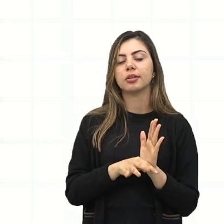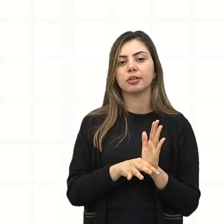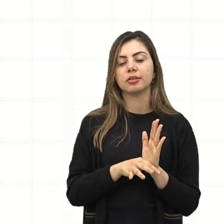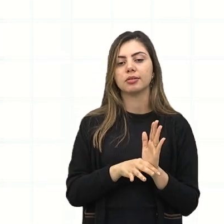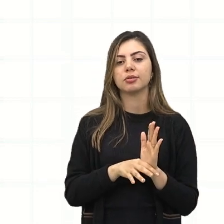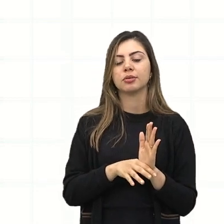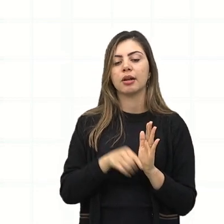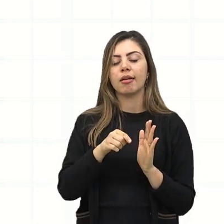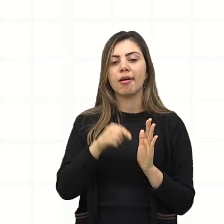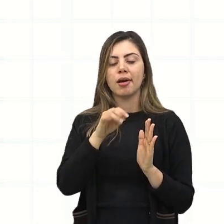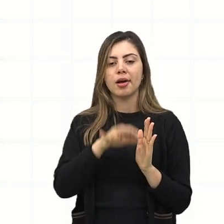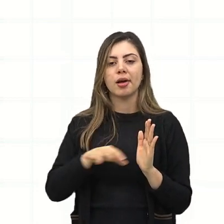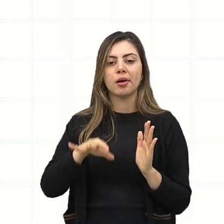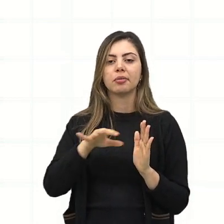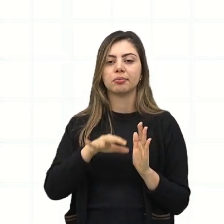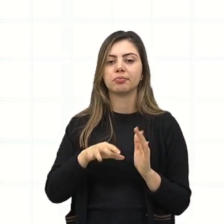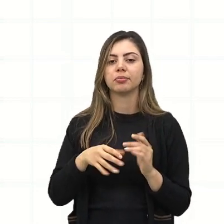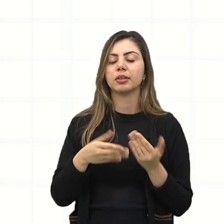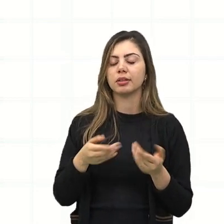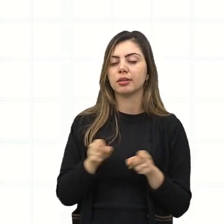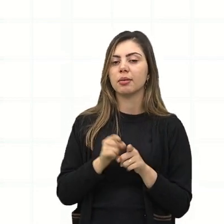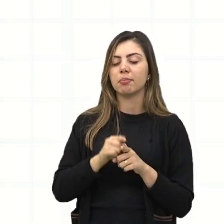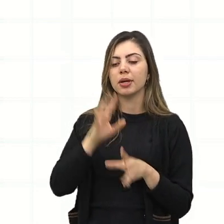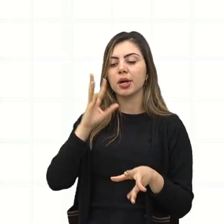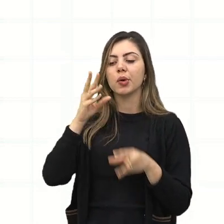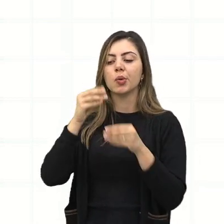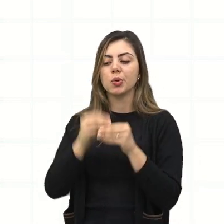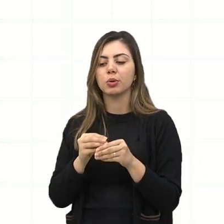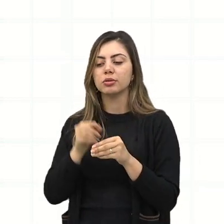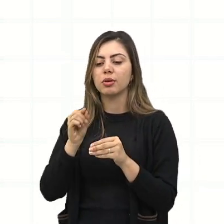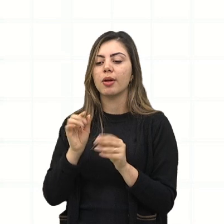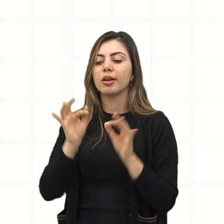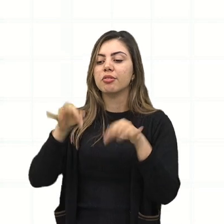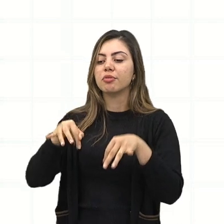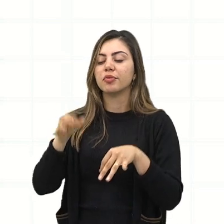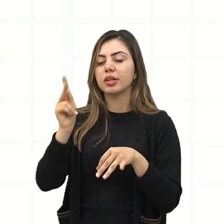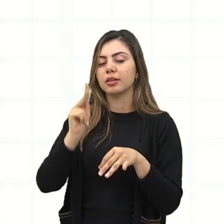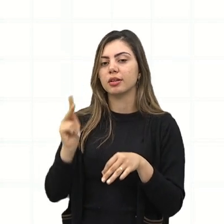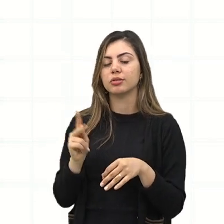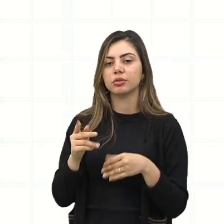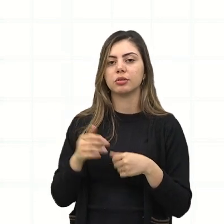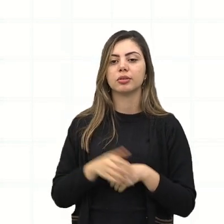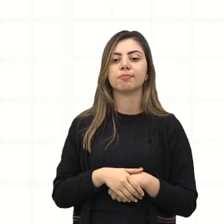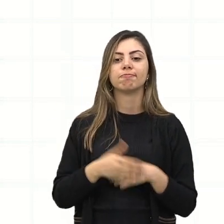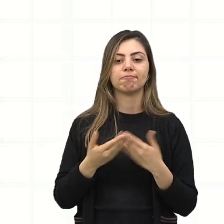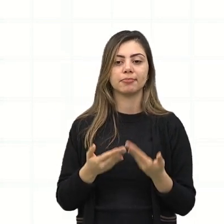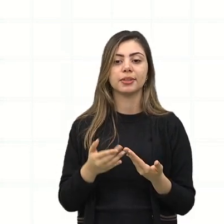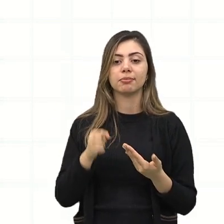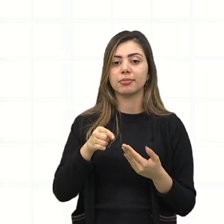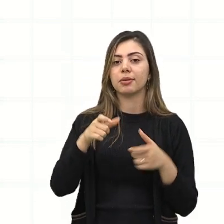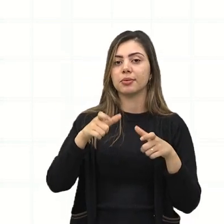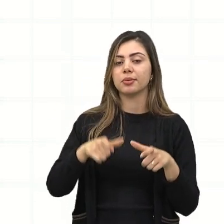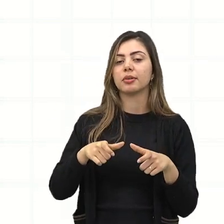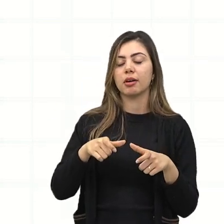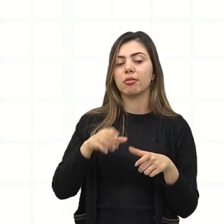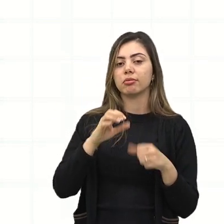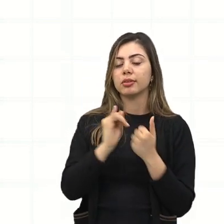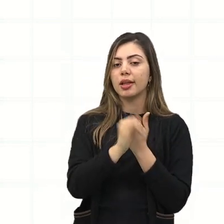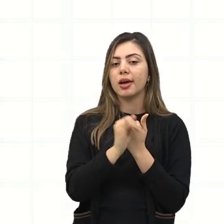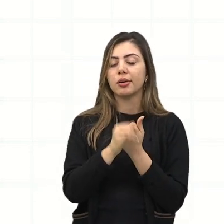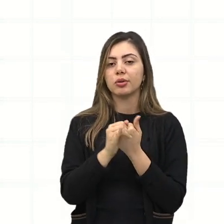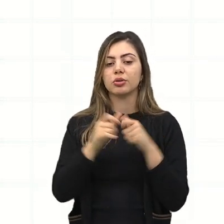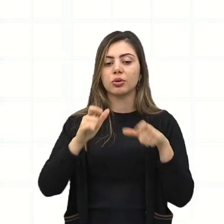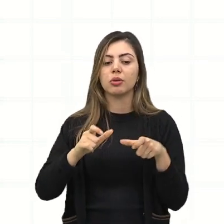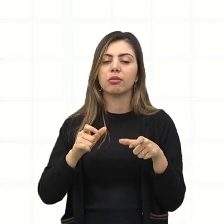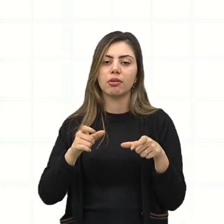imerso naquilo que está sendo dito e dá uma conclusão satisfatória, até porque o meu espaço de tempo numa crônica ele é mais